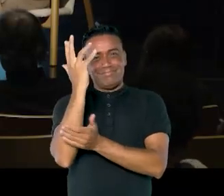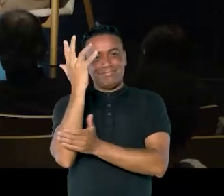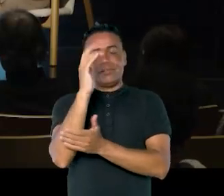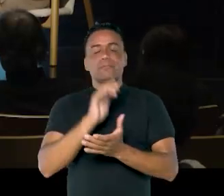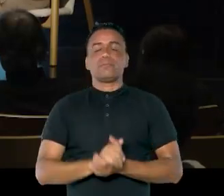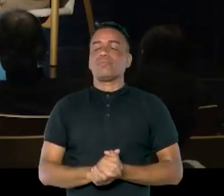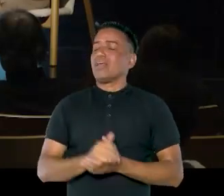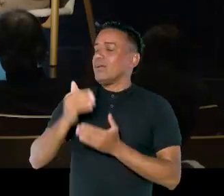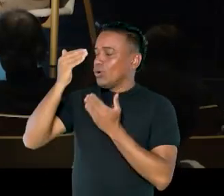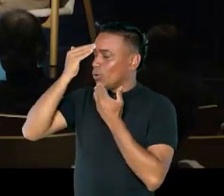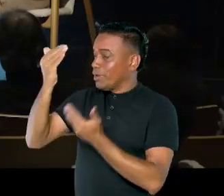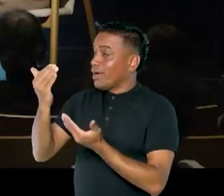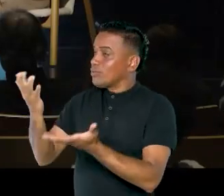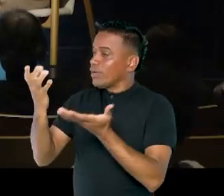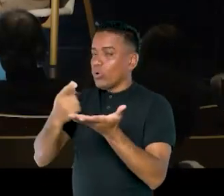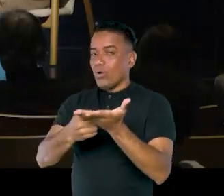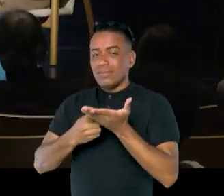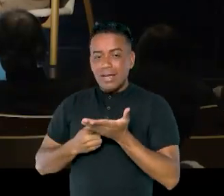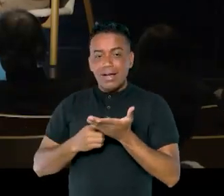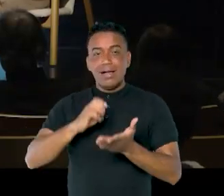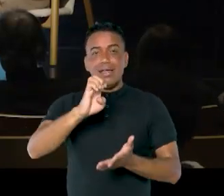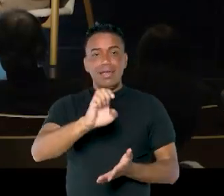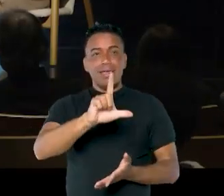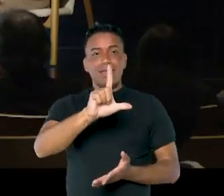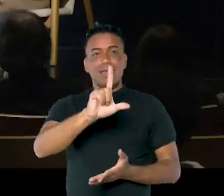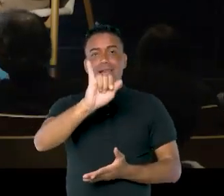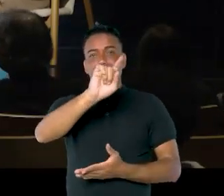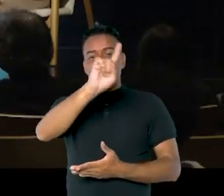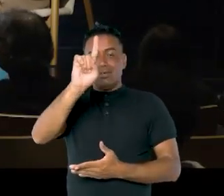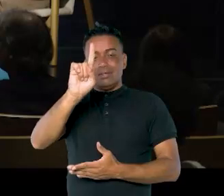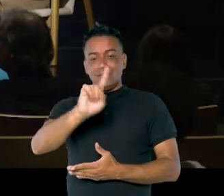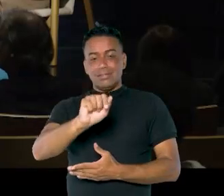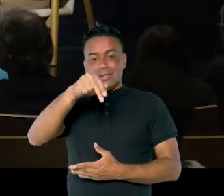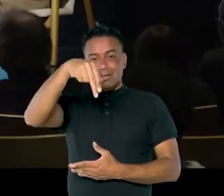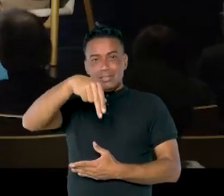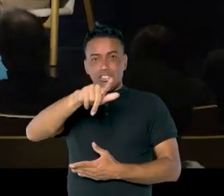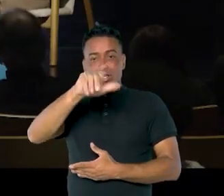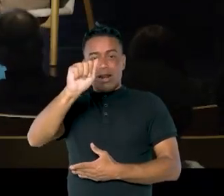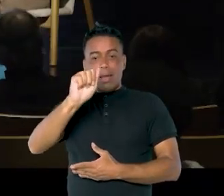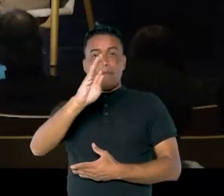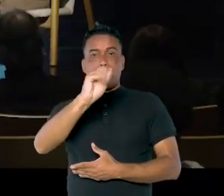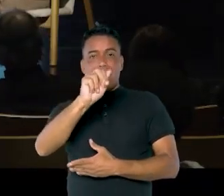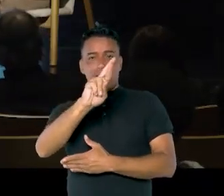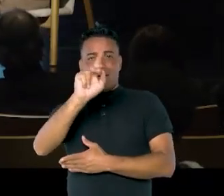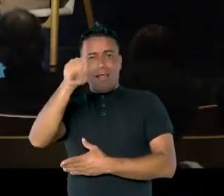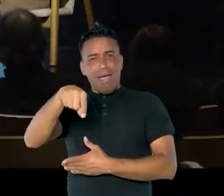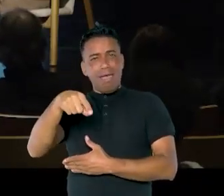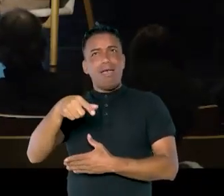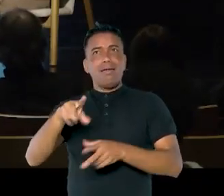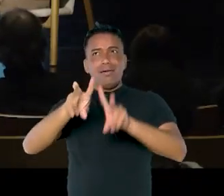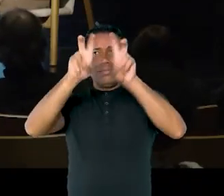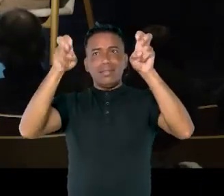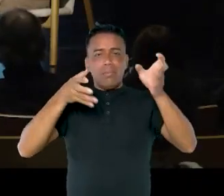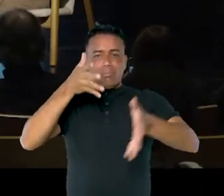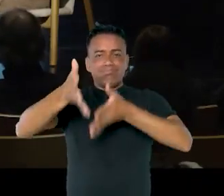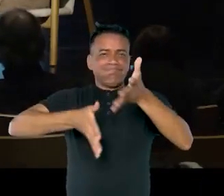Muito obrigada. Agora eu quero convidar a Elisângela Baré para também fazer a sua primeira explanação sobre o tema, por favor.